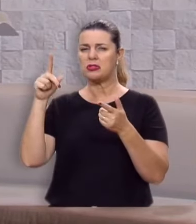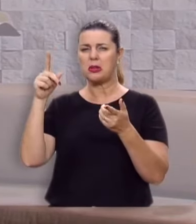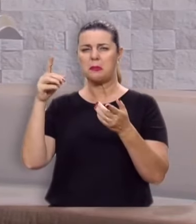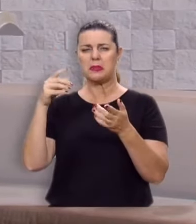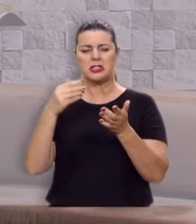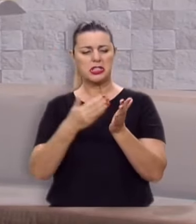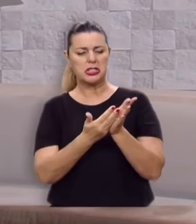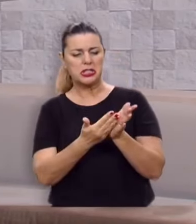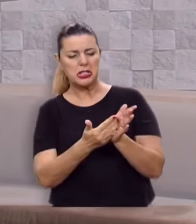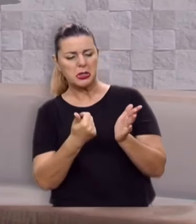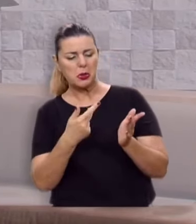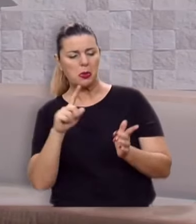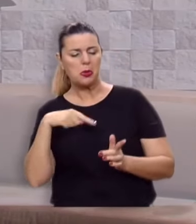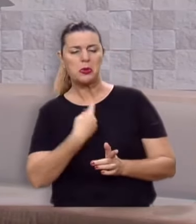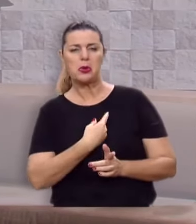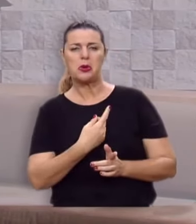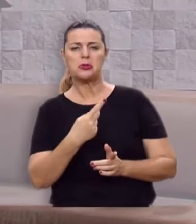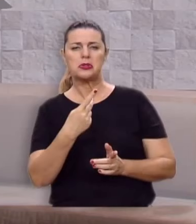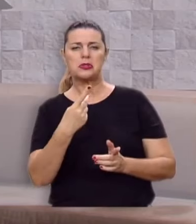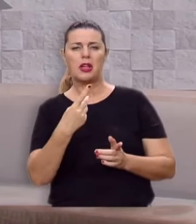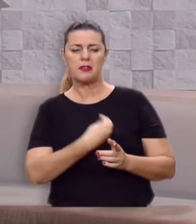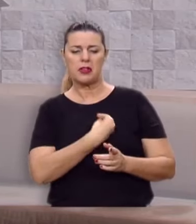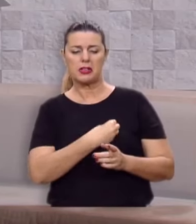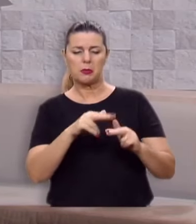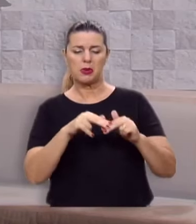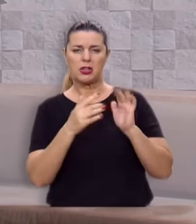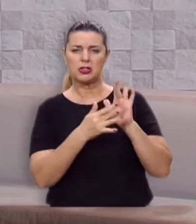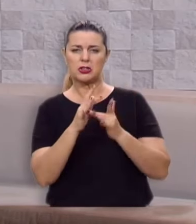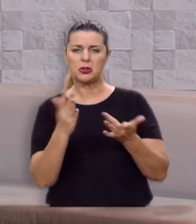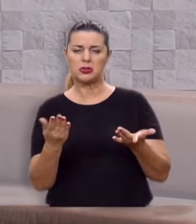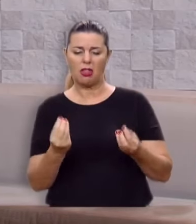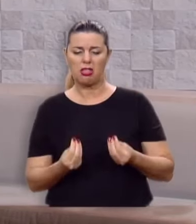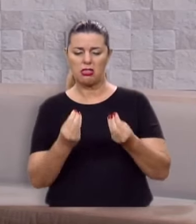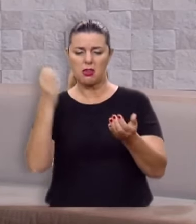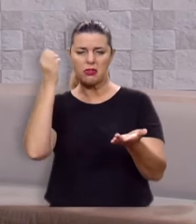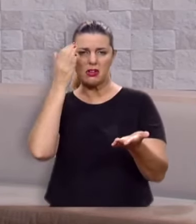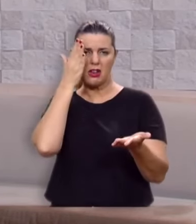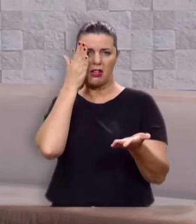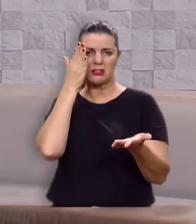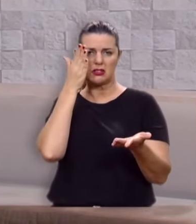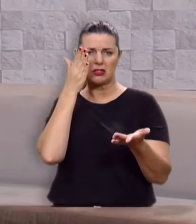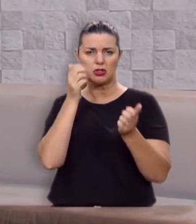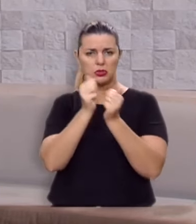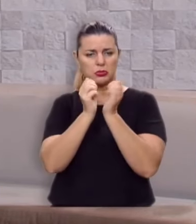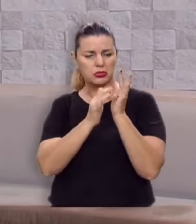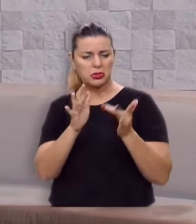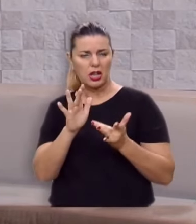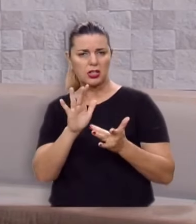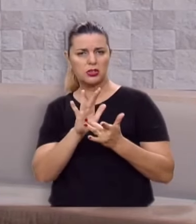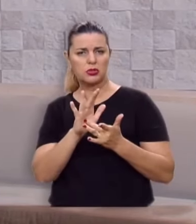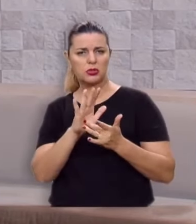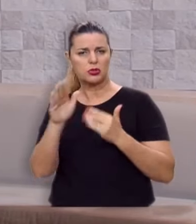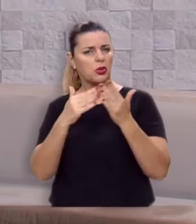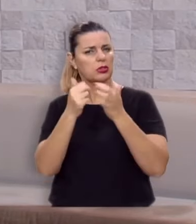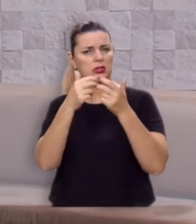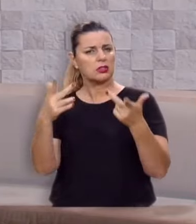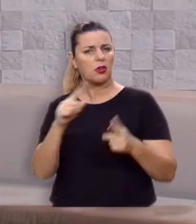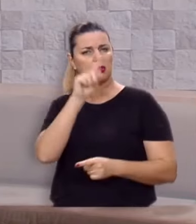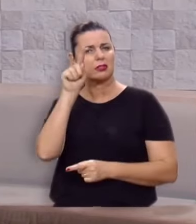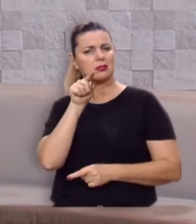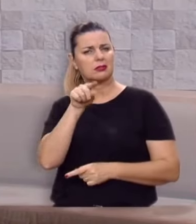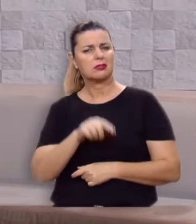próprio filho, antes por todos nós o entregou, porventura não nos dará graciosamente com ele todas as